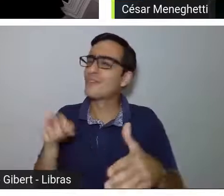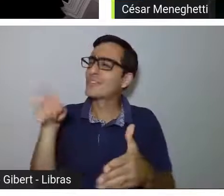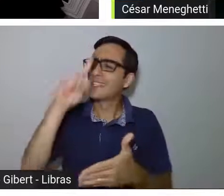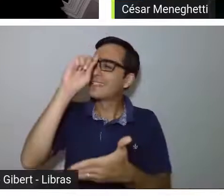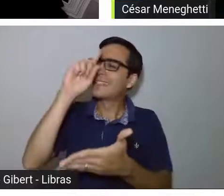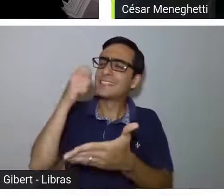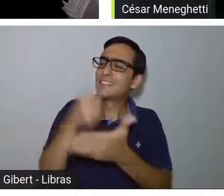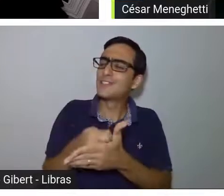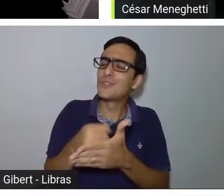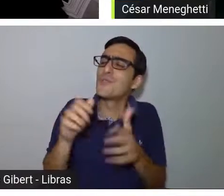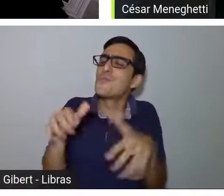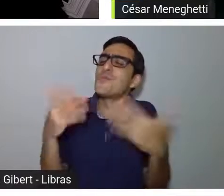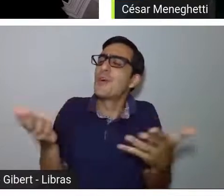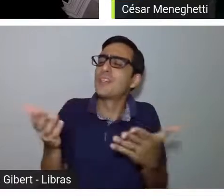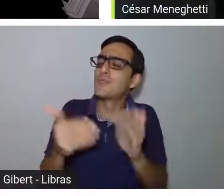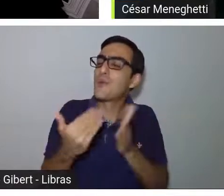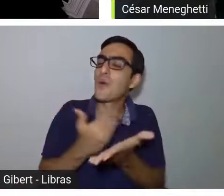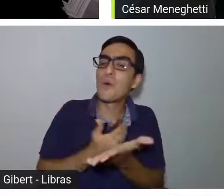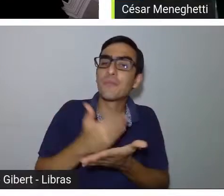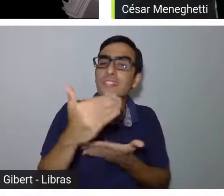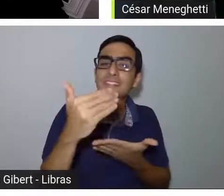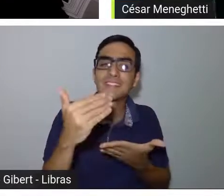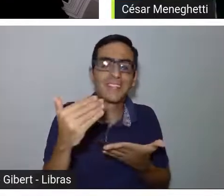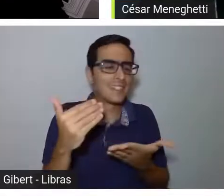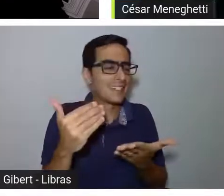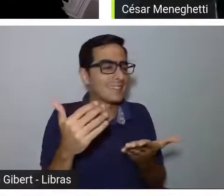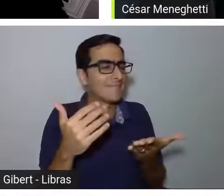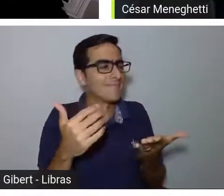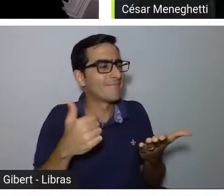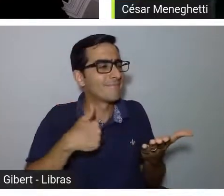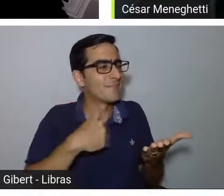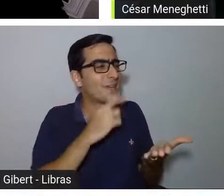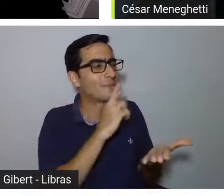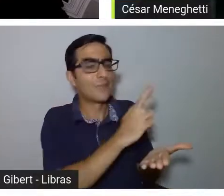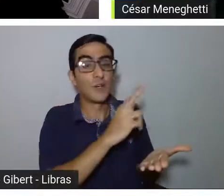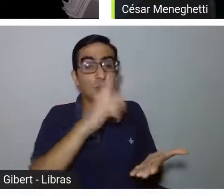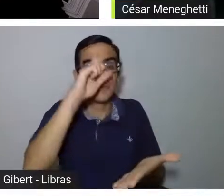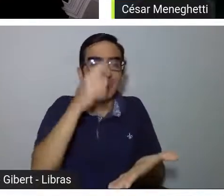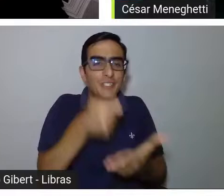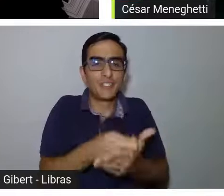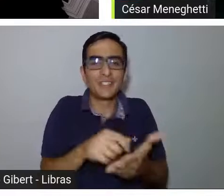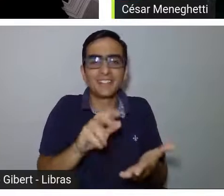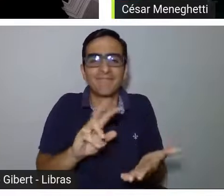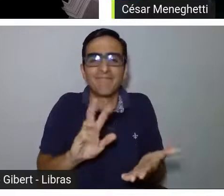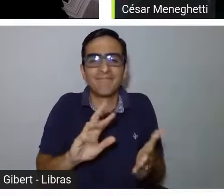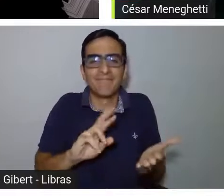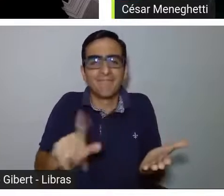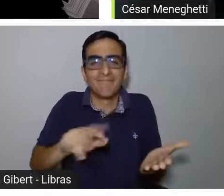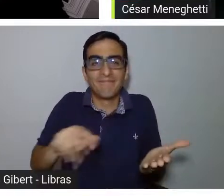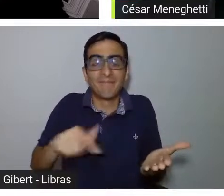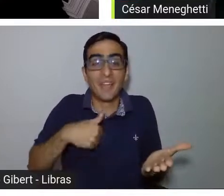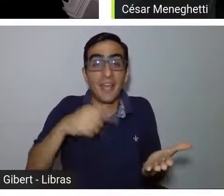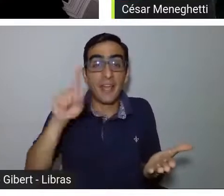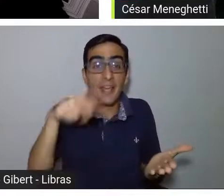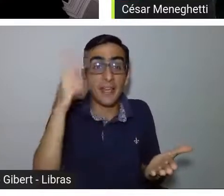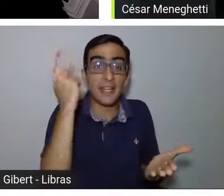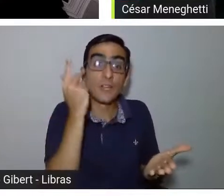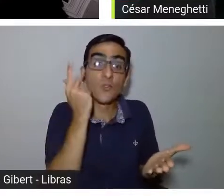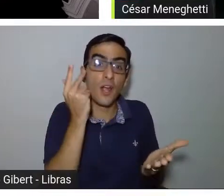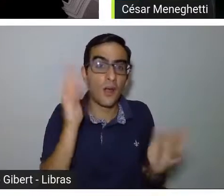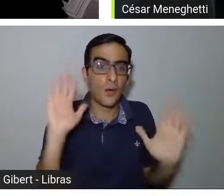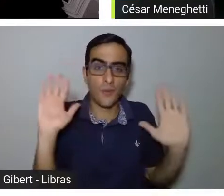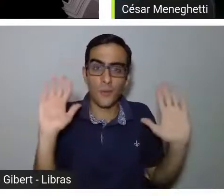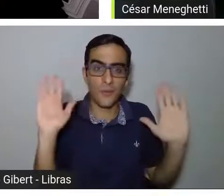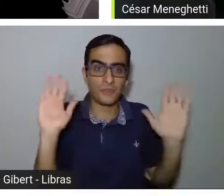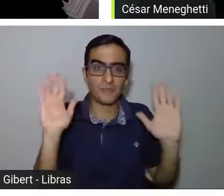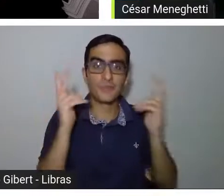decidiu? Eu falei, eu não decidi, entendeu? Foi uma coisa meio natural. Eu, quando era criança,